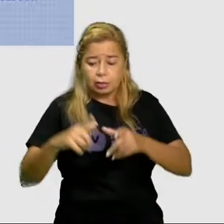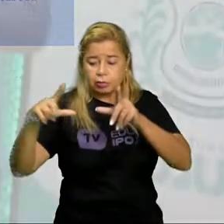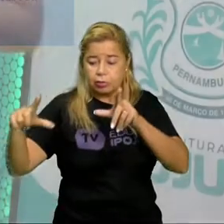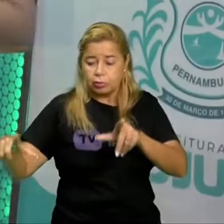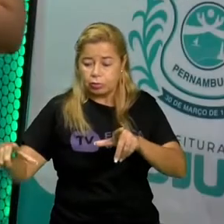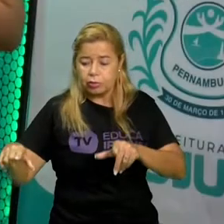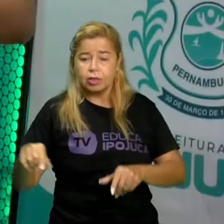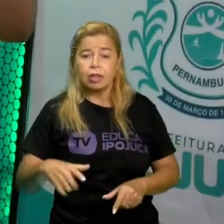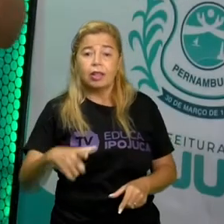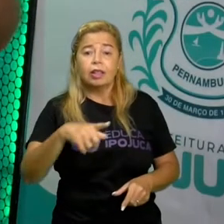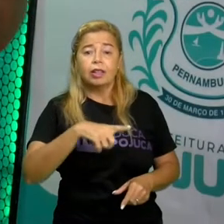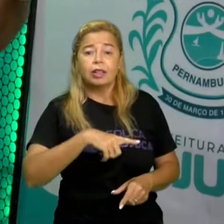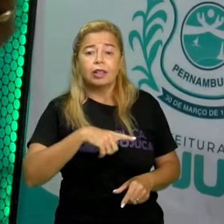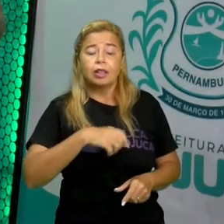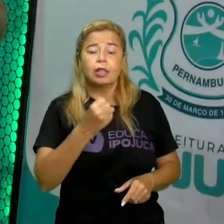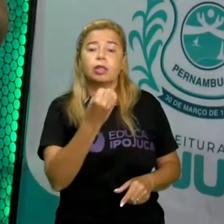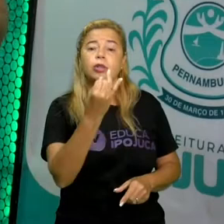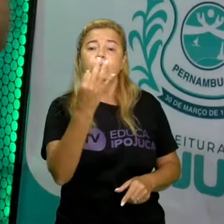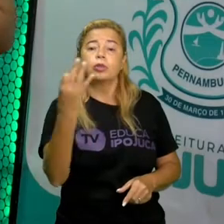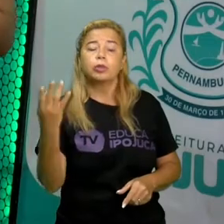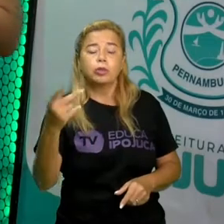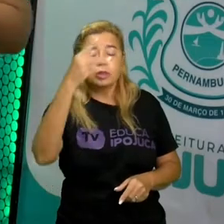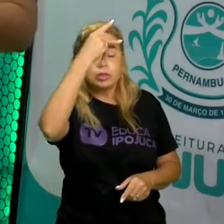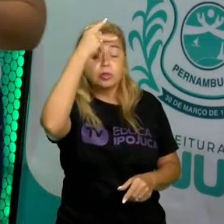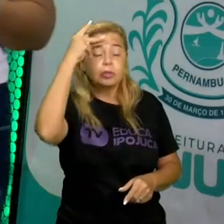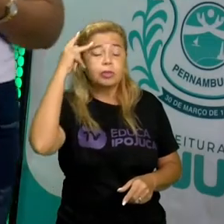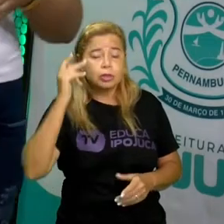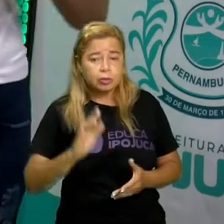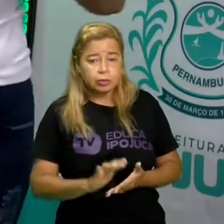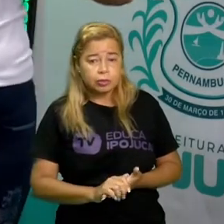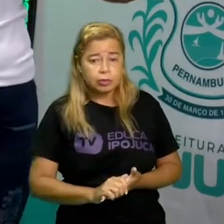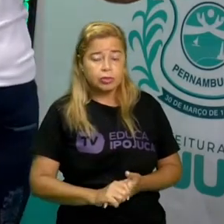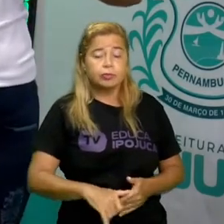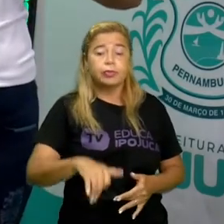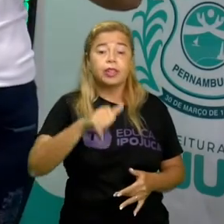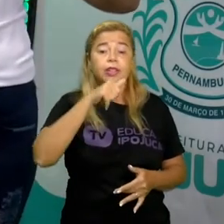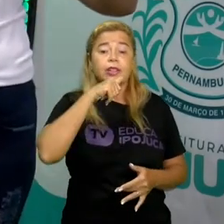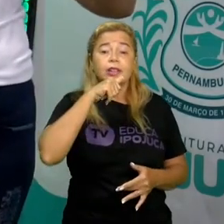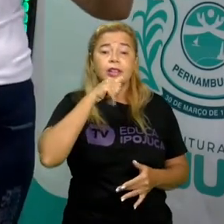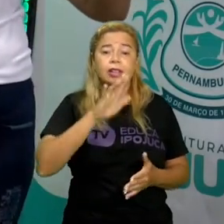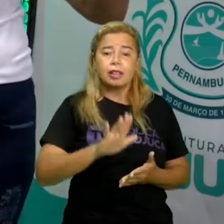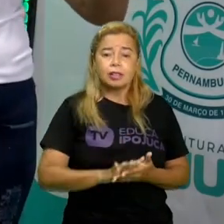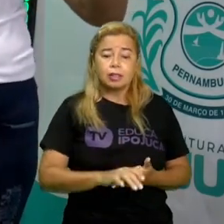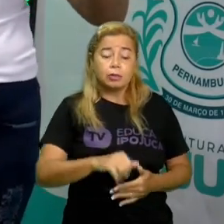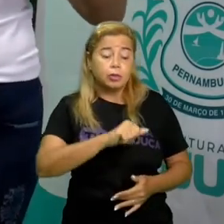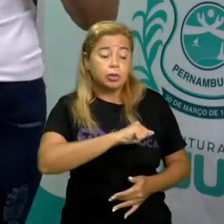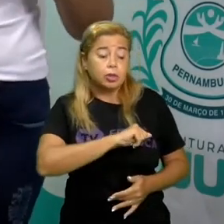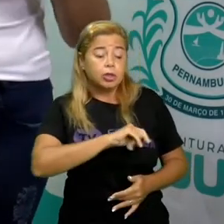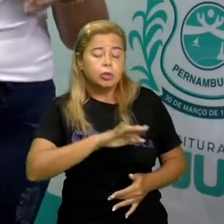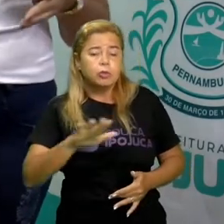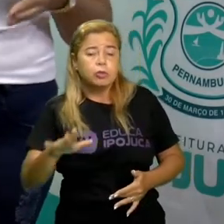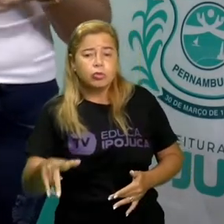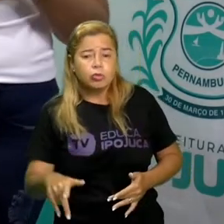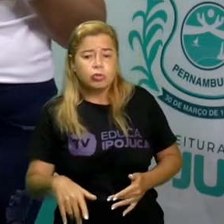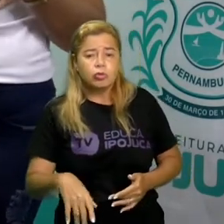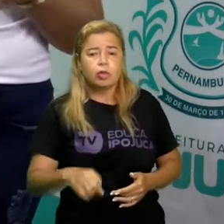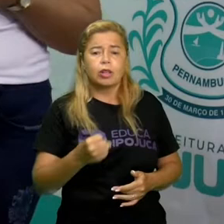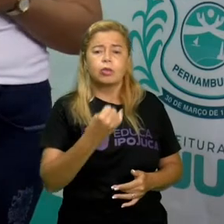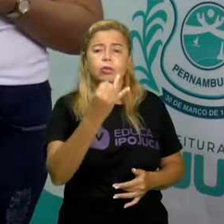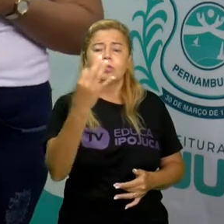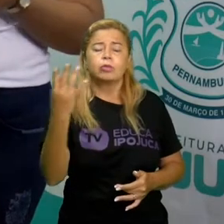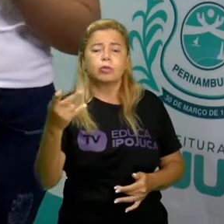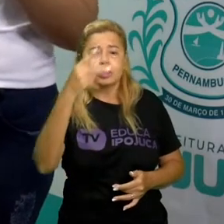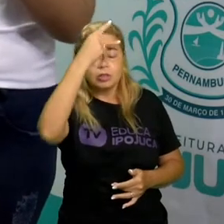exemplo, eu quero saber quantas pessoas tem em Pojuca, então tenho que calcular a quantidade de terra que tem em Pojuca, da área